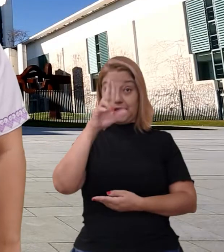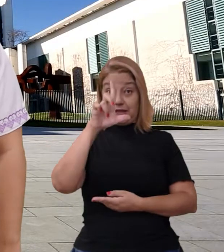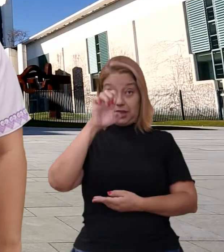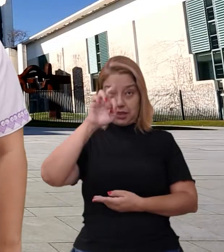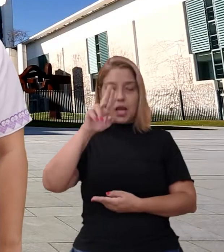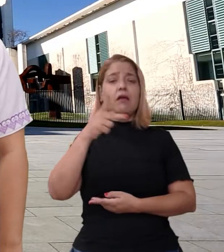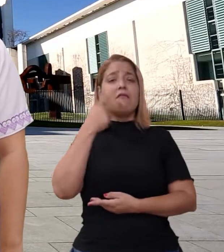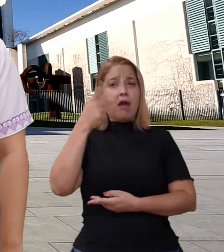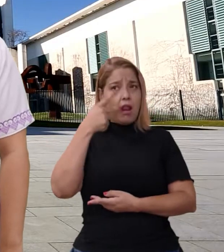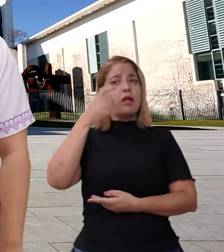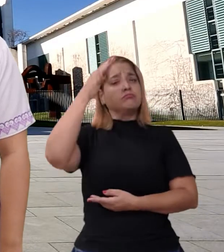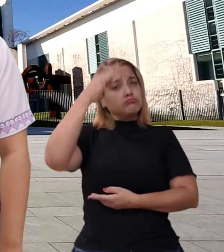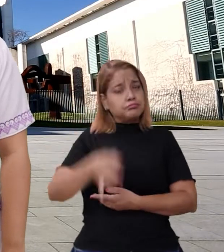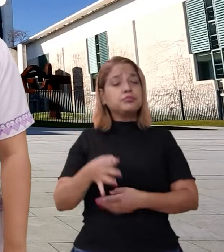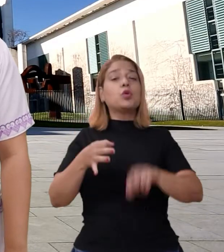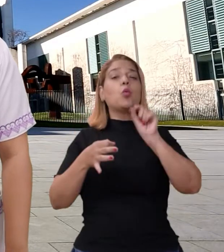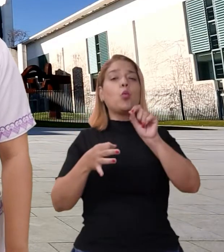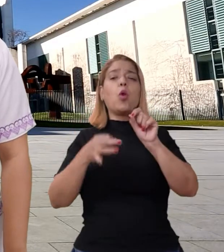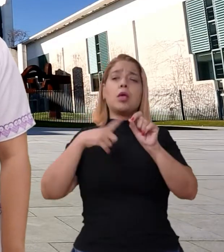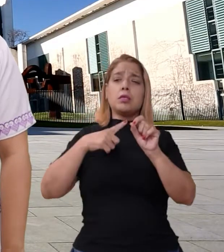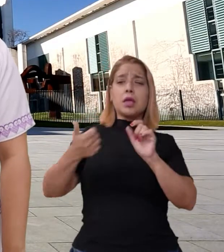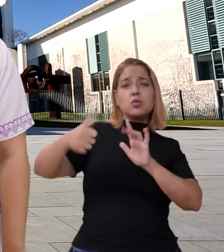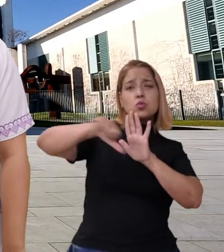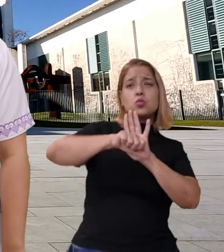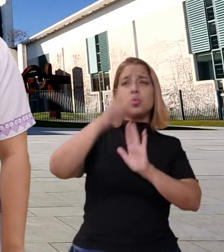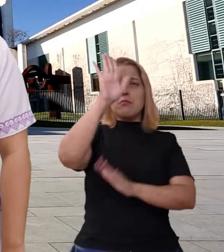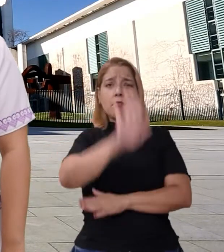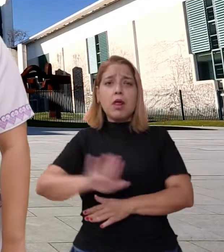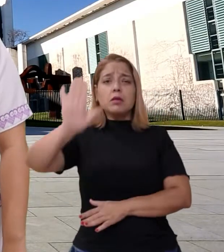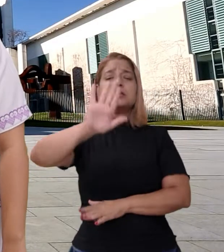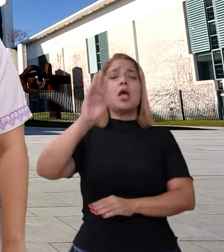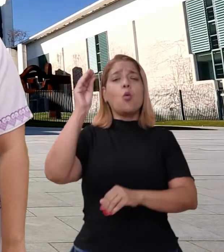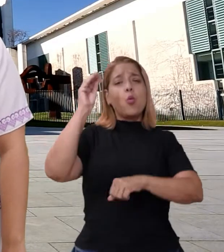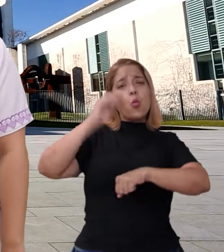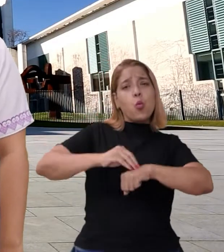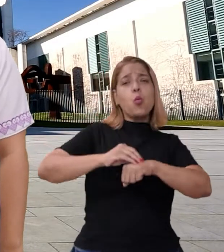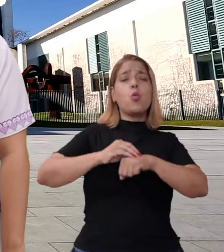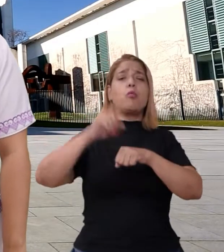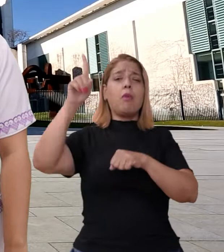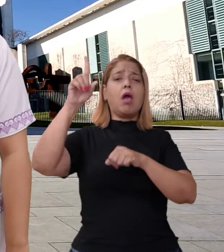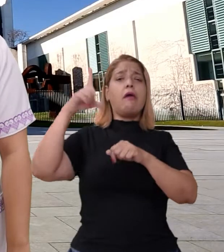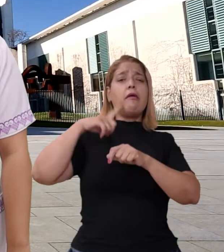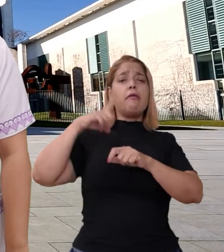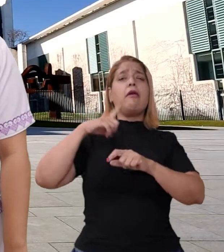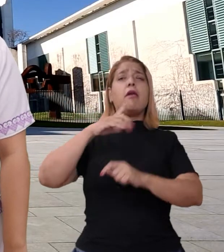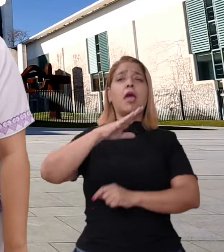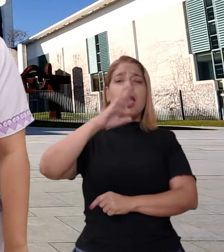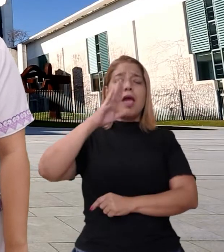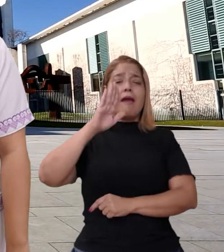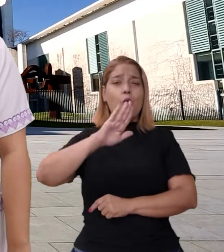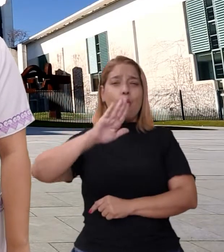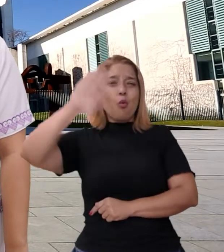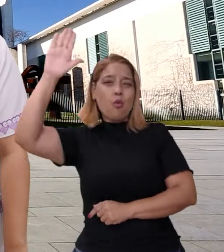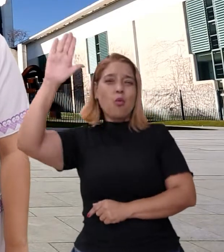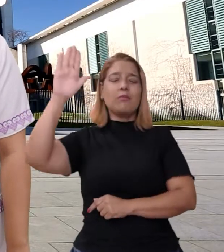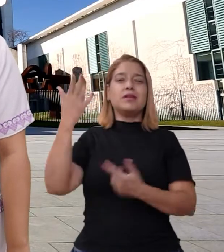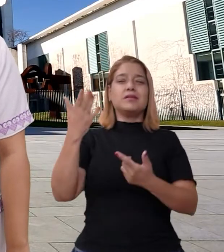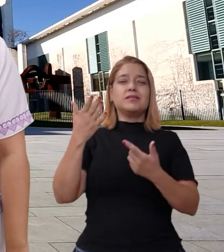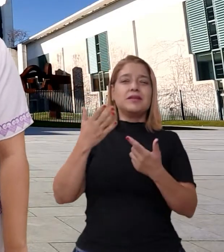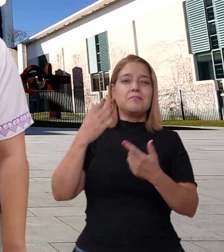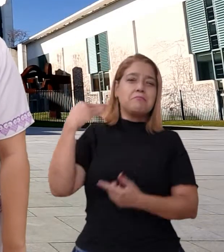crise econômica do país era culpa dos comunistas, social-democratas, judeus,